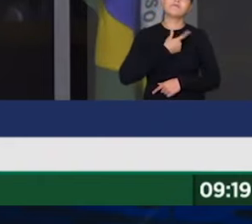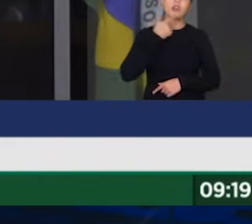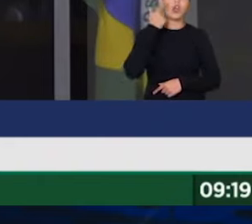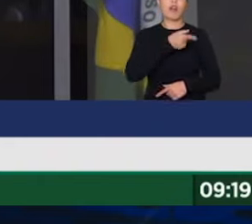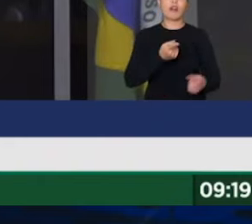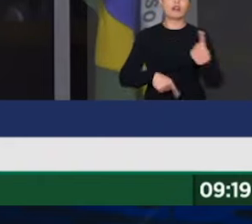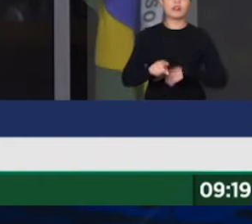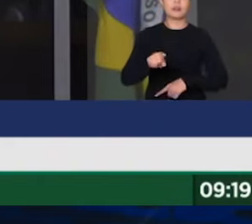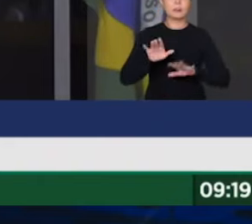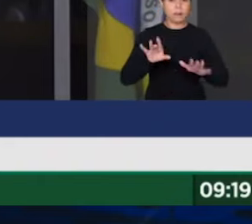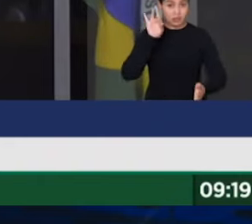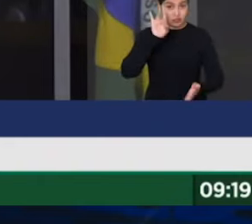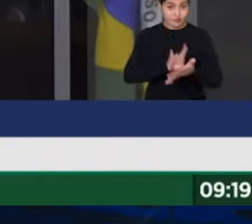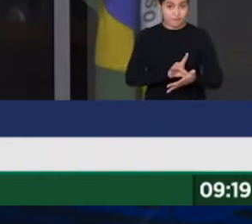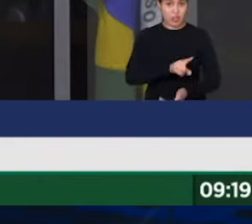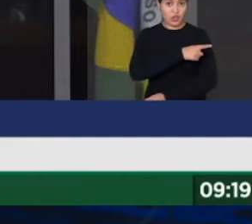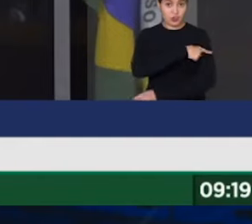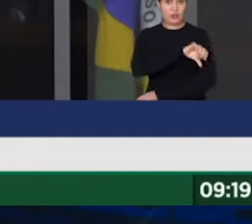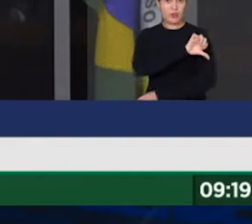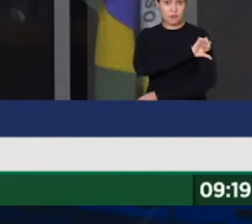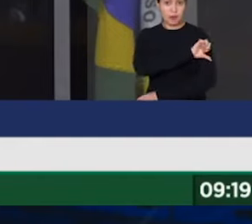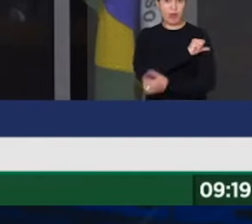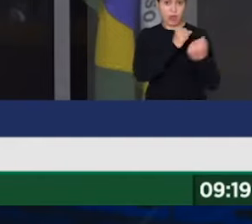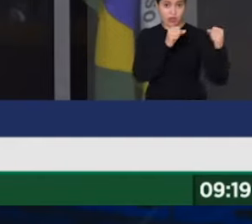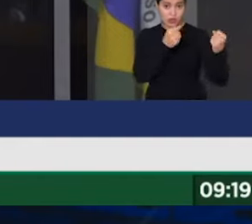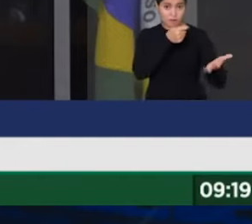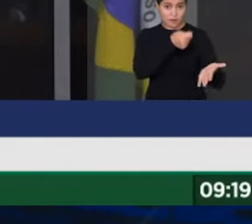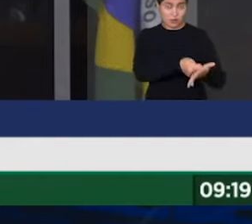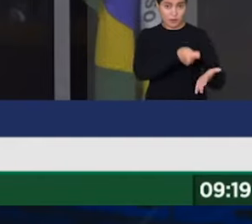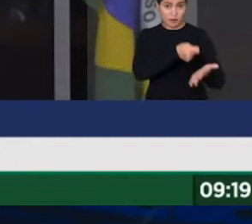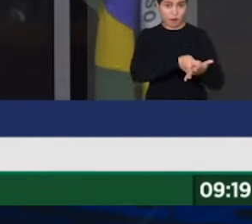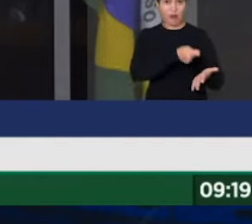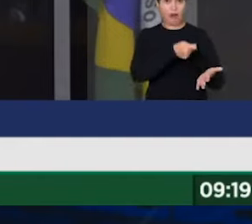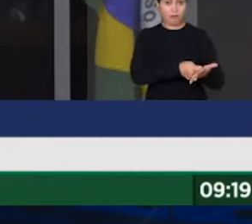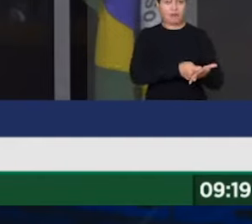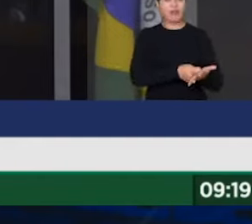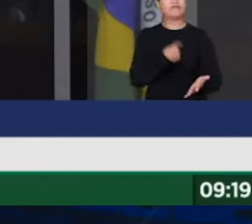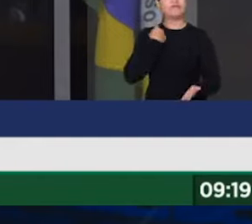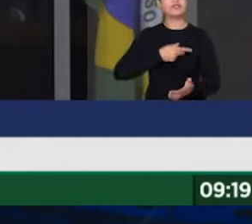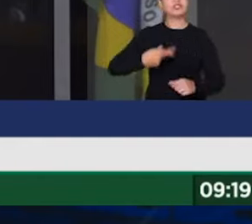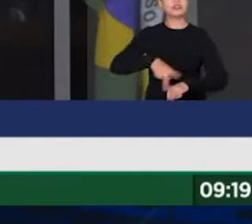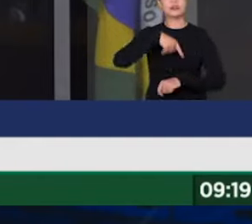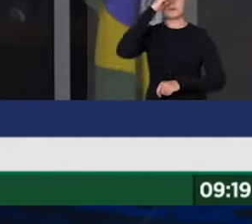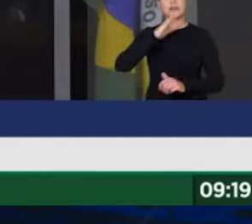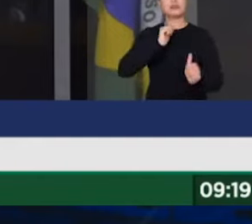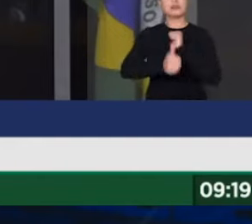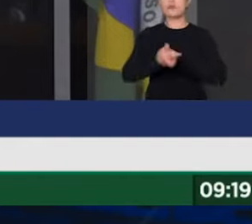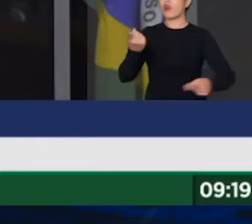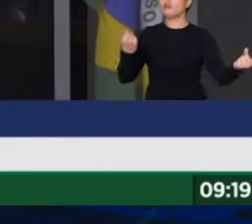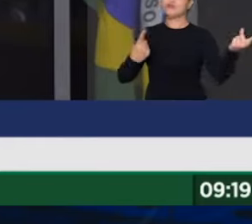seja obrigatória no ensino básico, nós estamos transformando o esporte no Brasil. Então, é uma